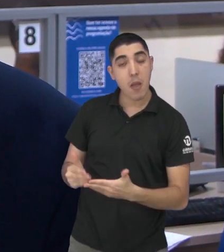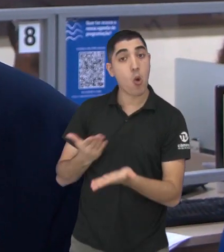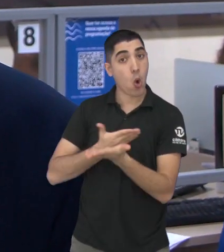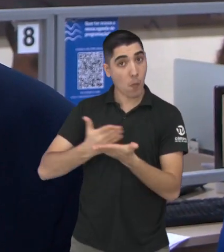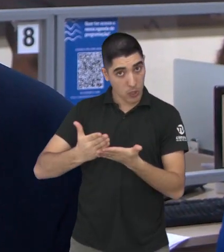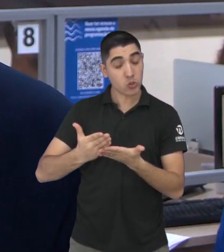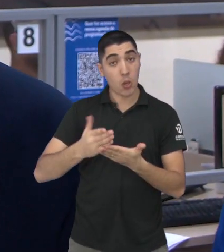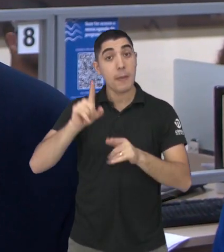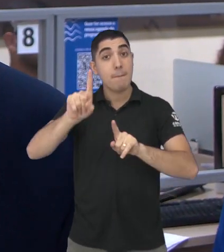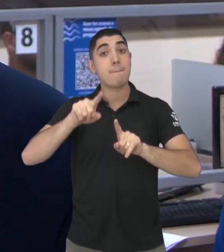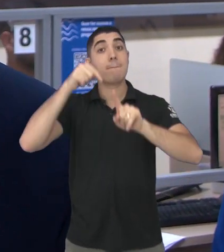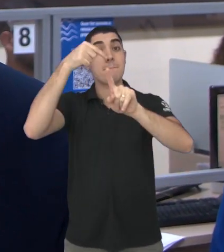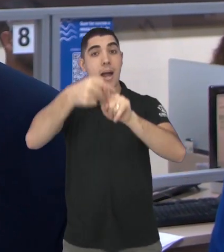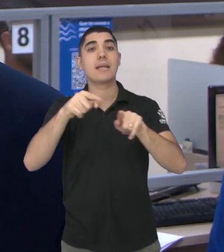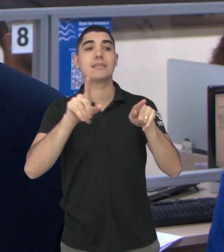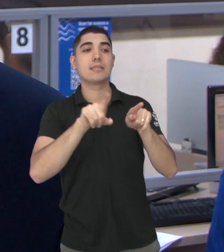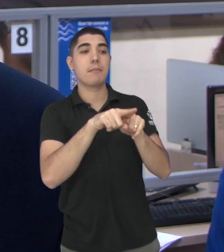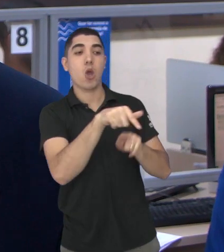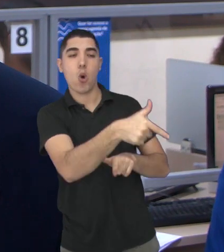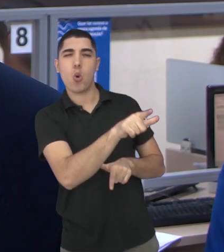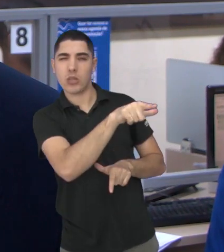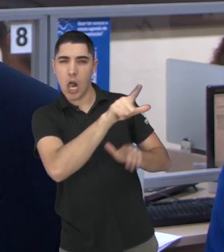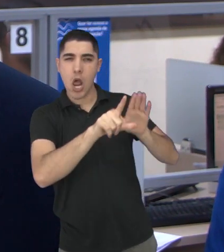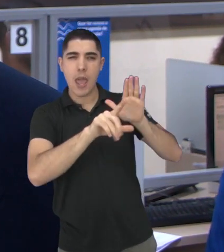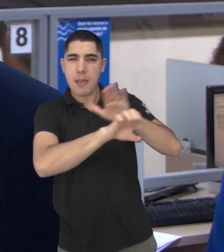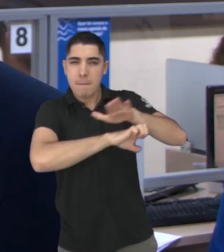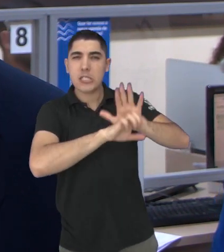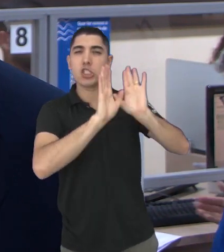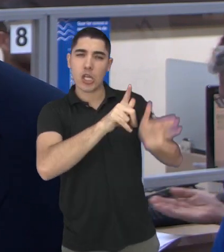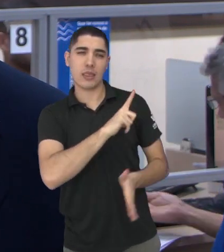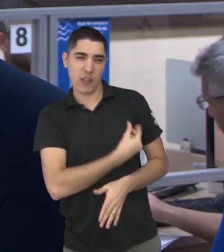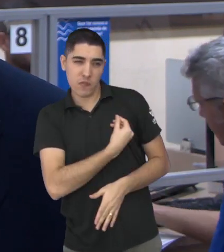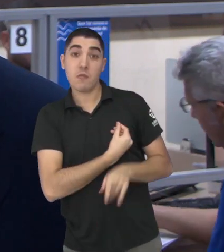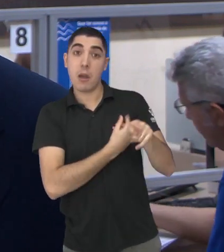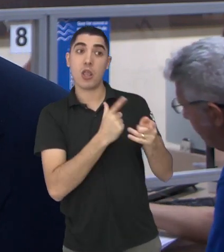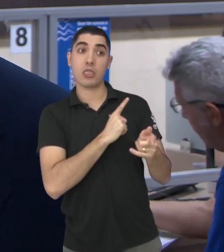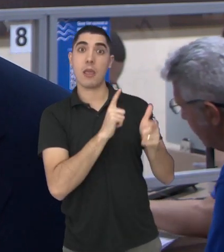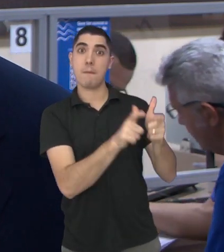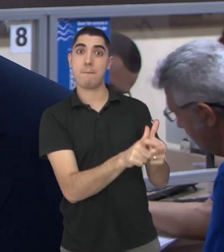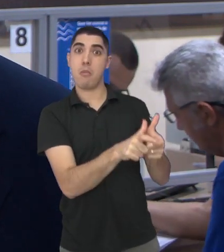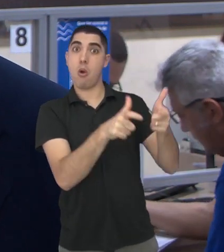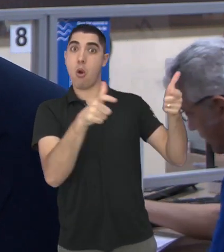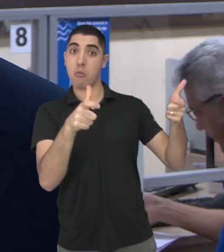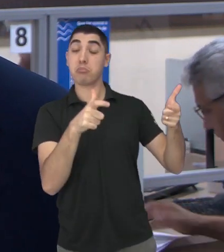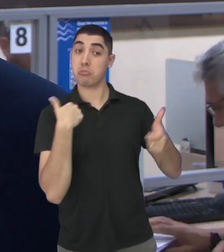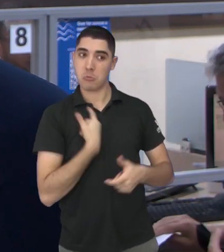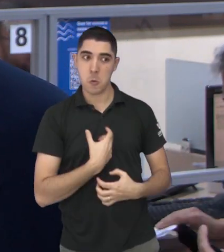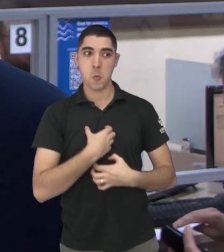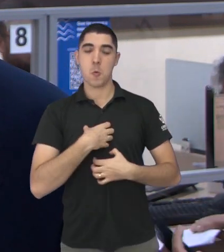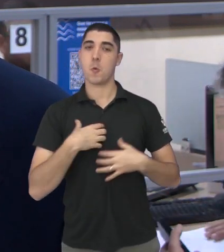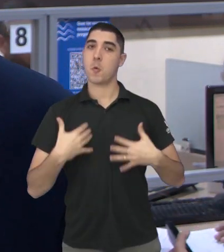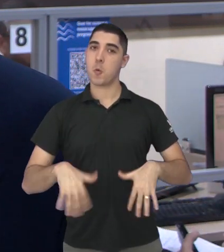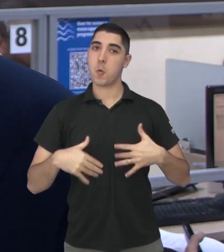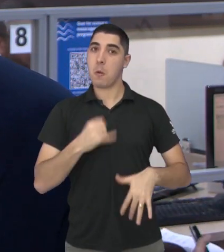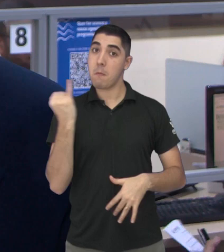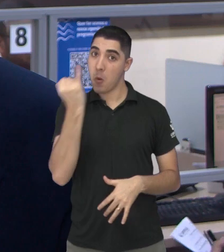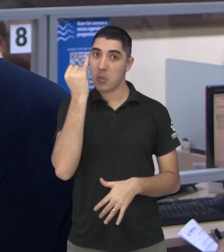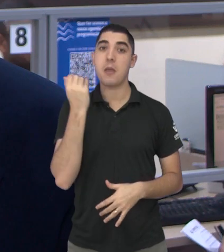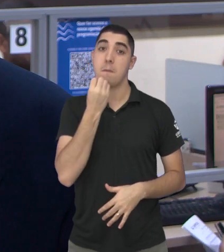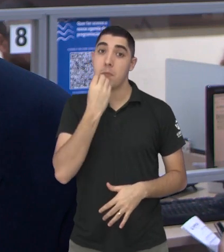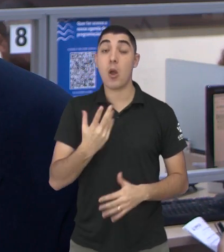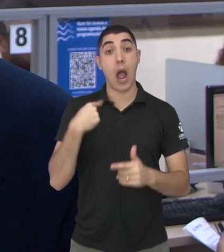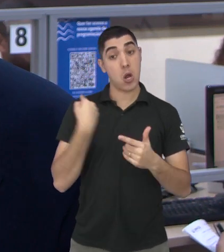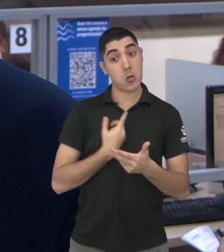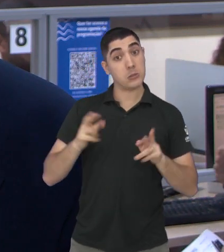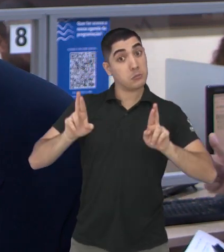prospectado se instalado na cidade quanto de ampliação de negócio já existentes O que é uma boa notícia era esperado agora nós